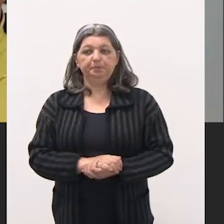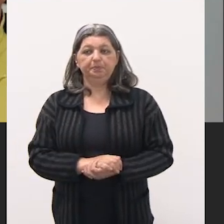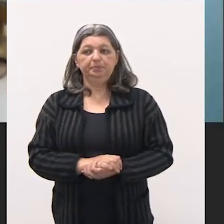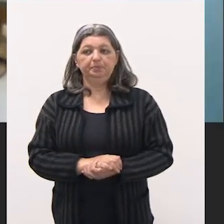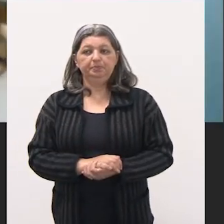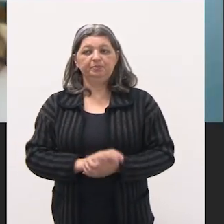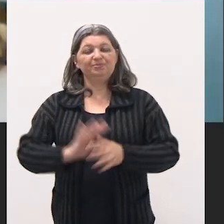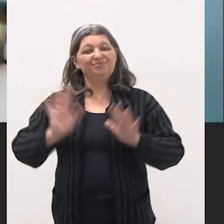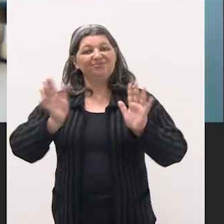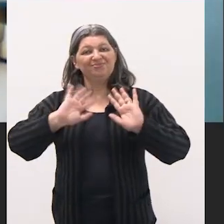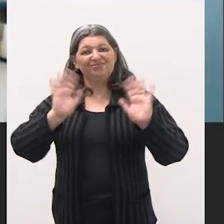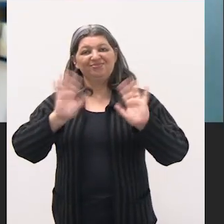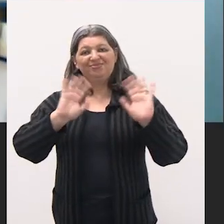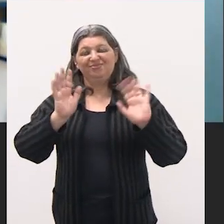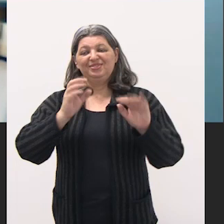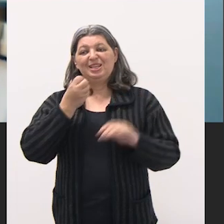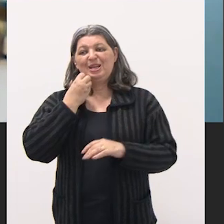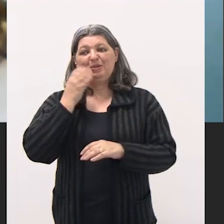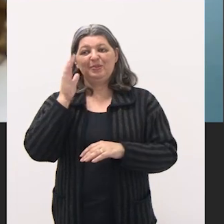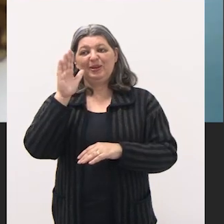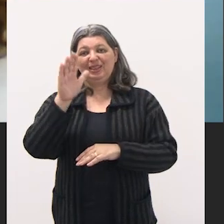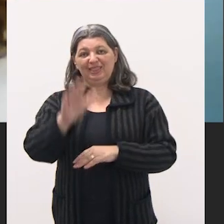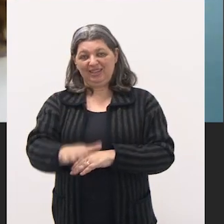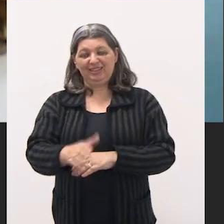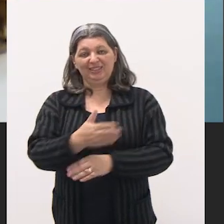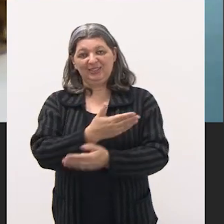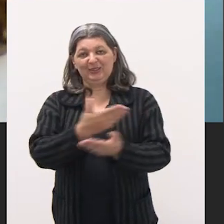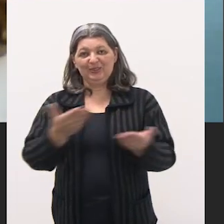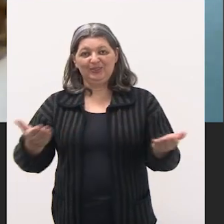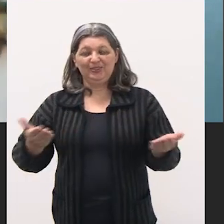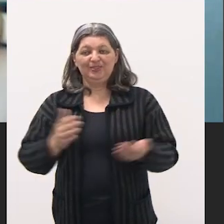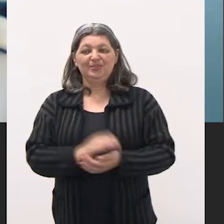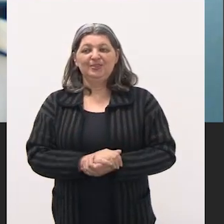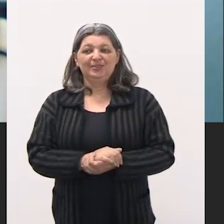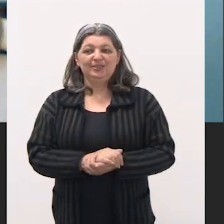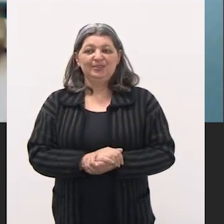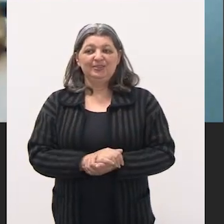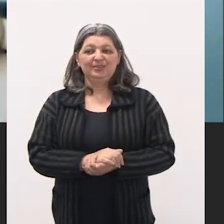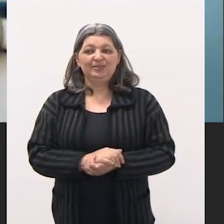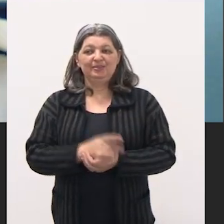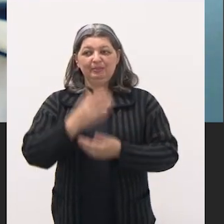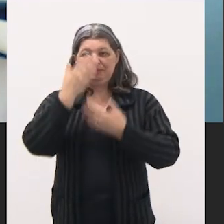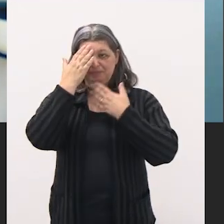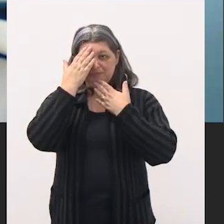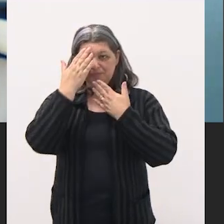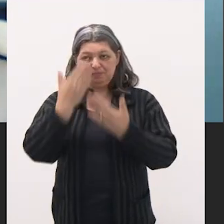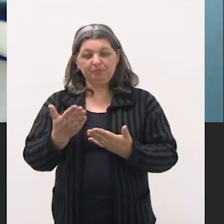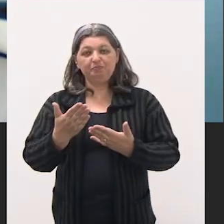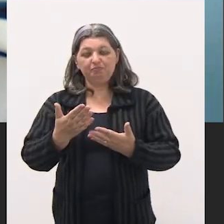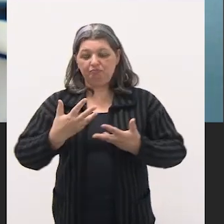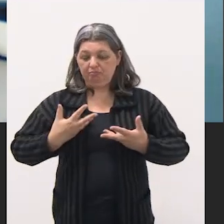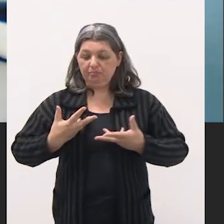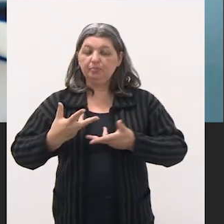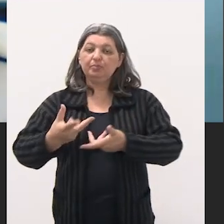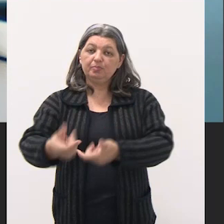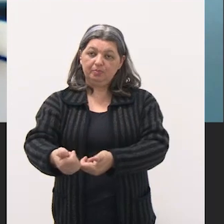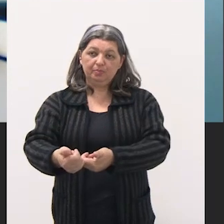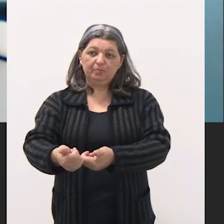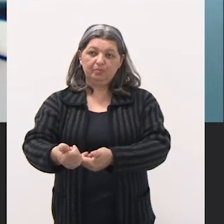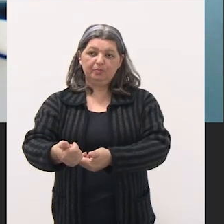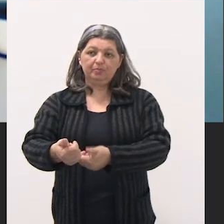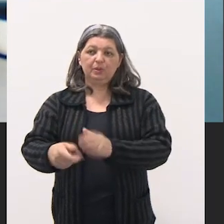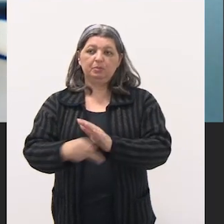Olá, boa tarde, boa tarde. Eu gostaria de agradecer esse convite da Escola